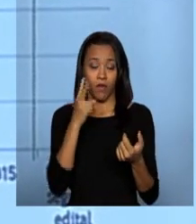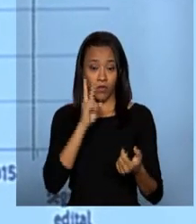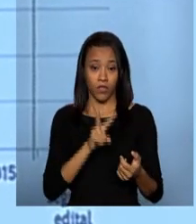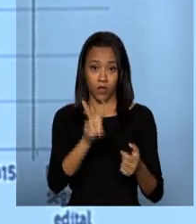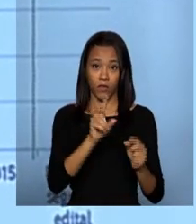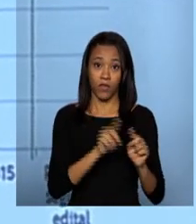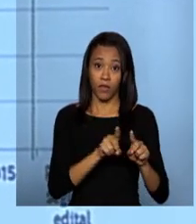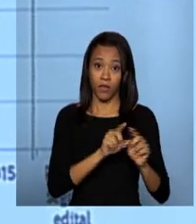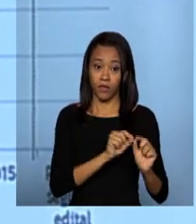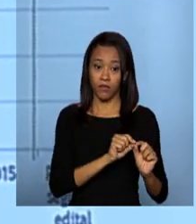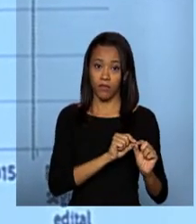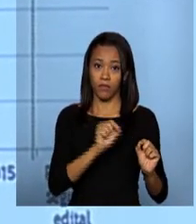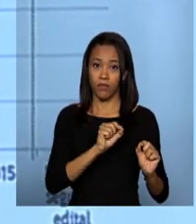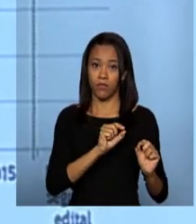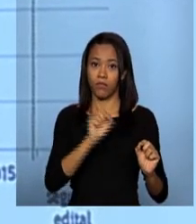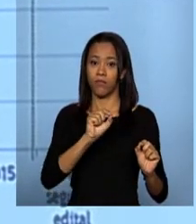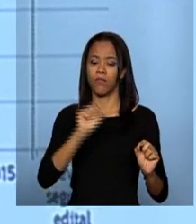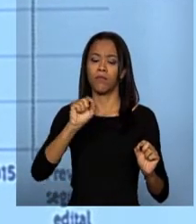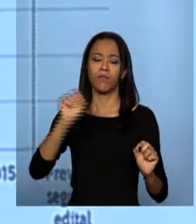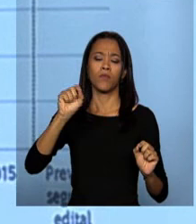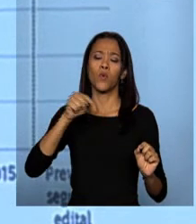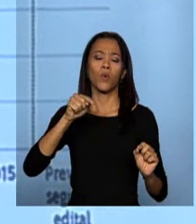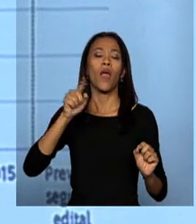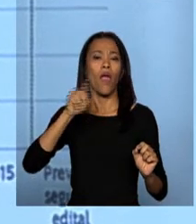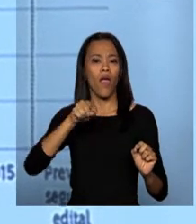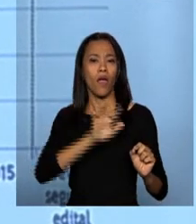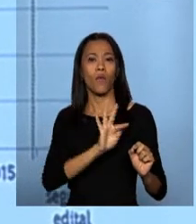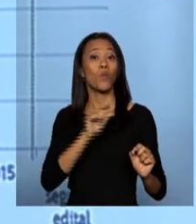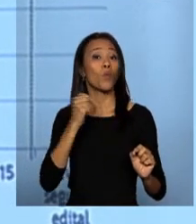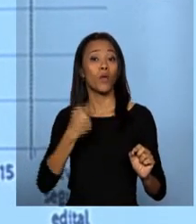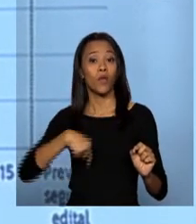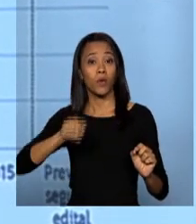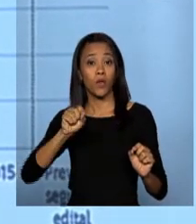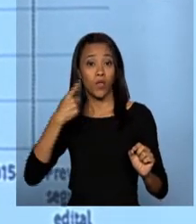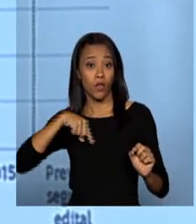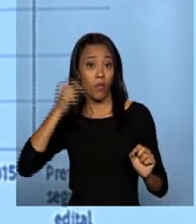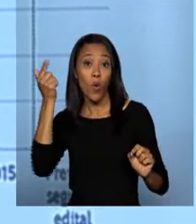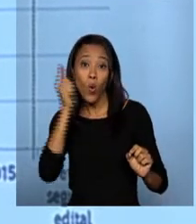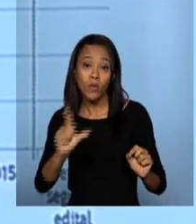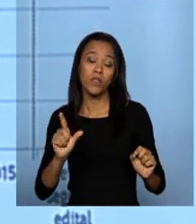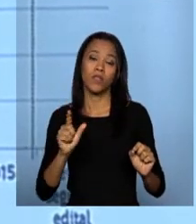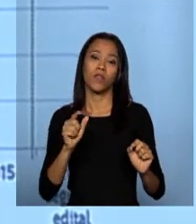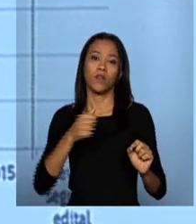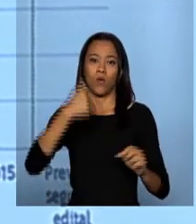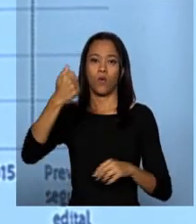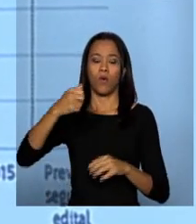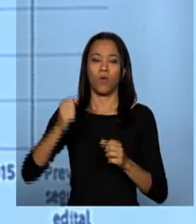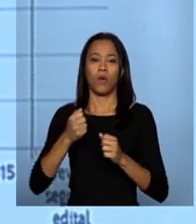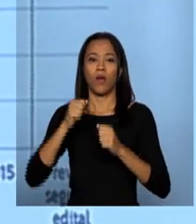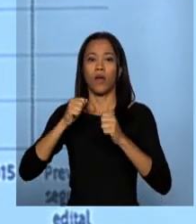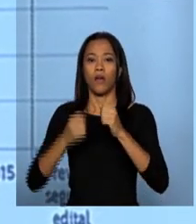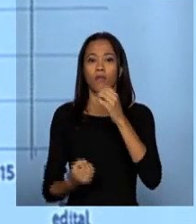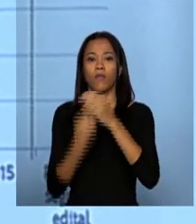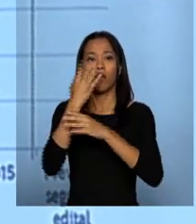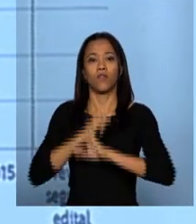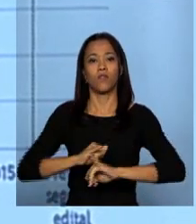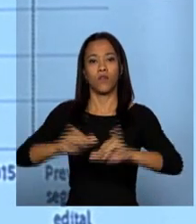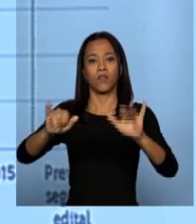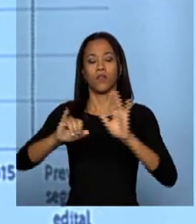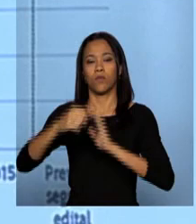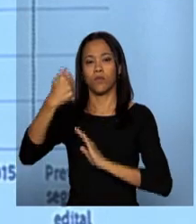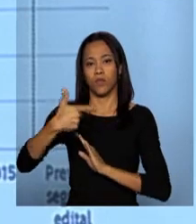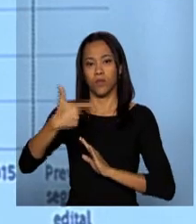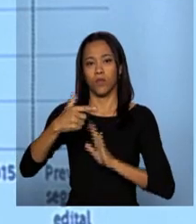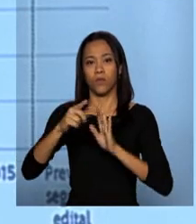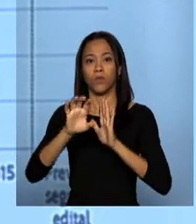é a projeção do que a gente vai atingir com esse segundo edital. Então, você vê que as linhas se aproximam muito.